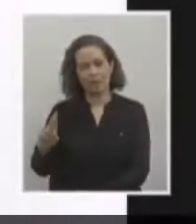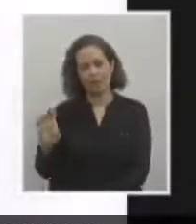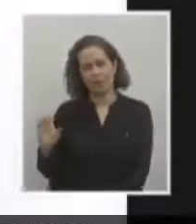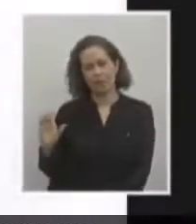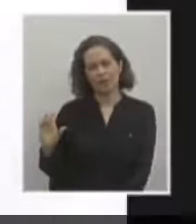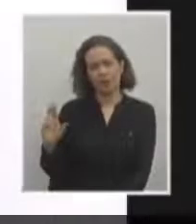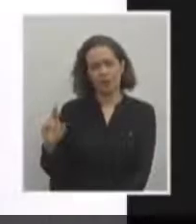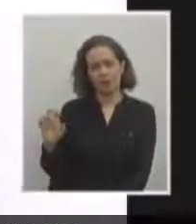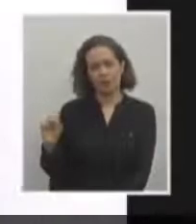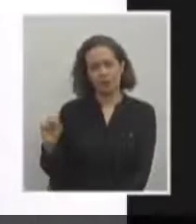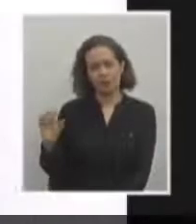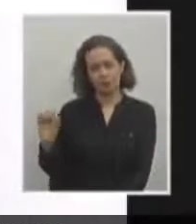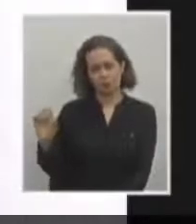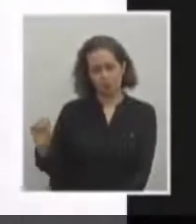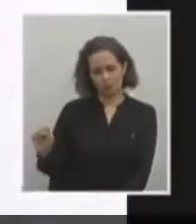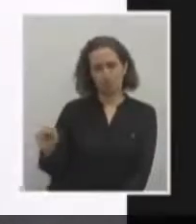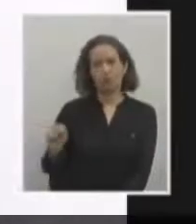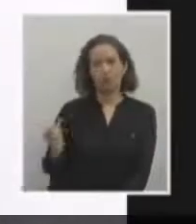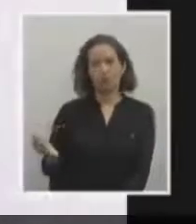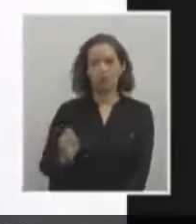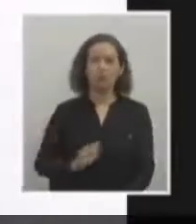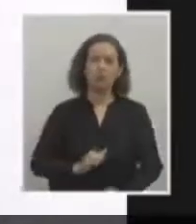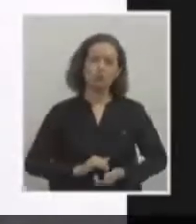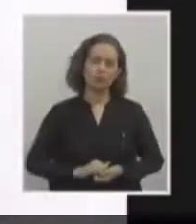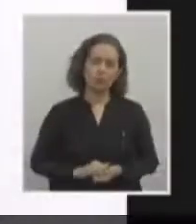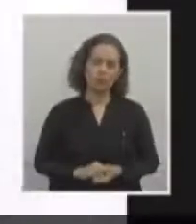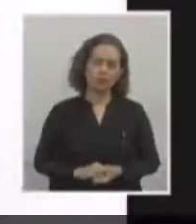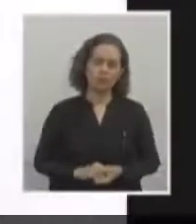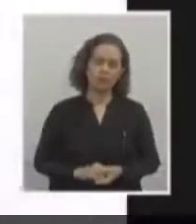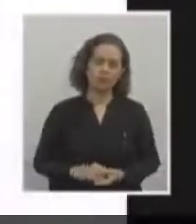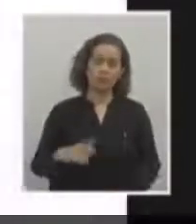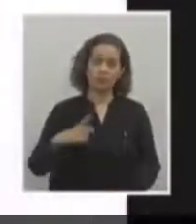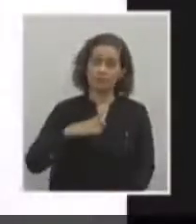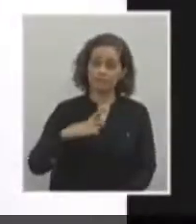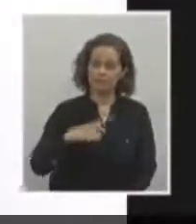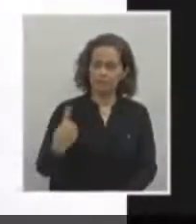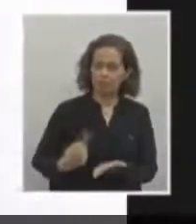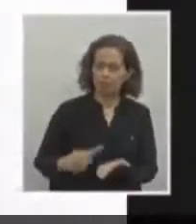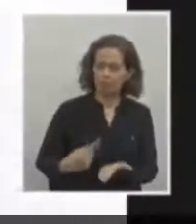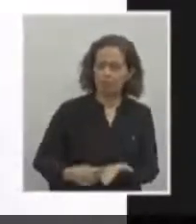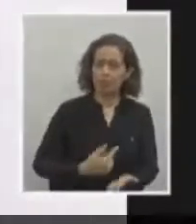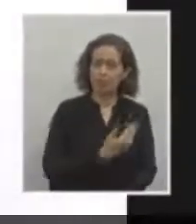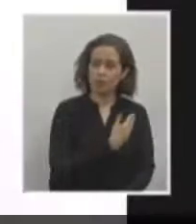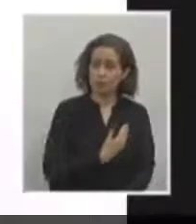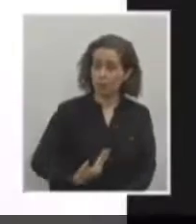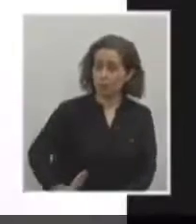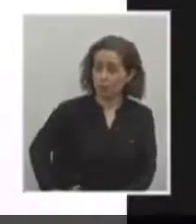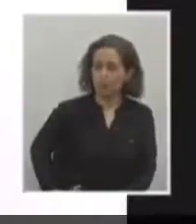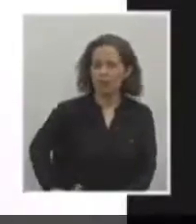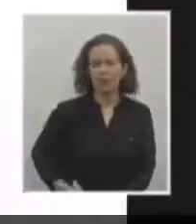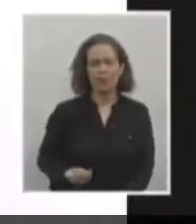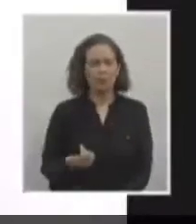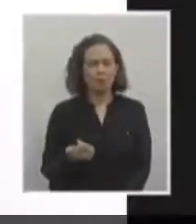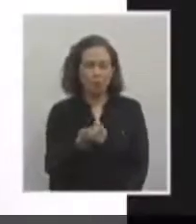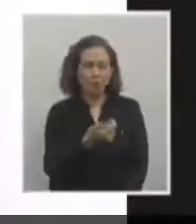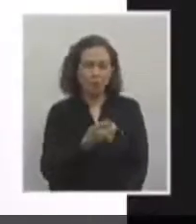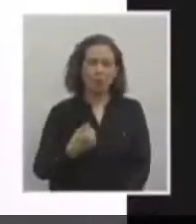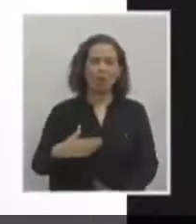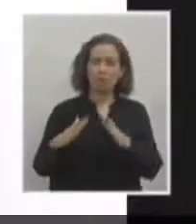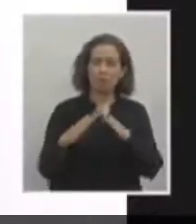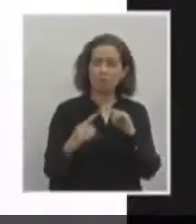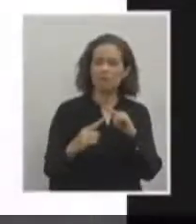concurso. E alguns, muito pouco de componente curricular, porque pouquíssimas escolas, à época, tinham componente